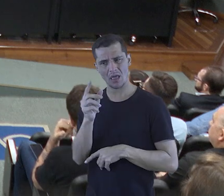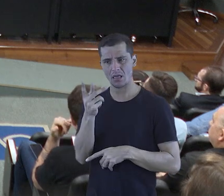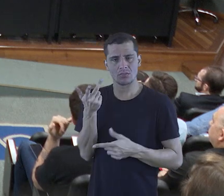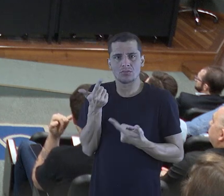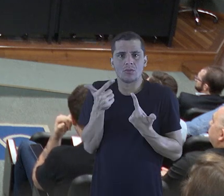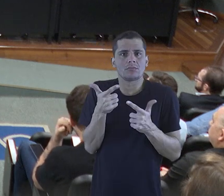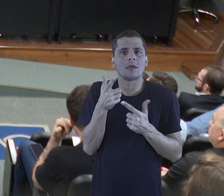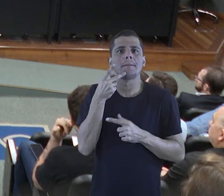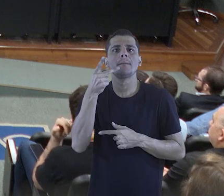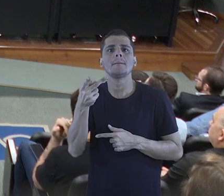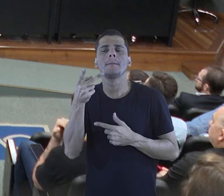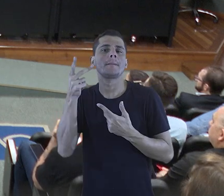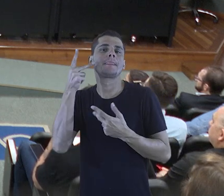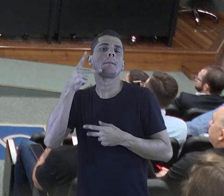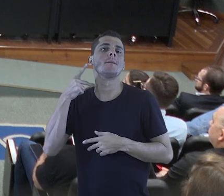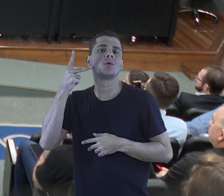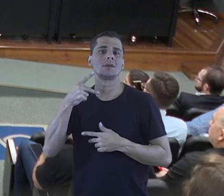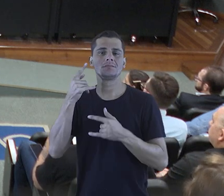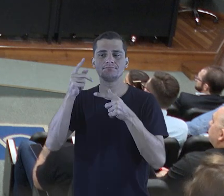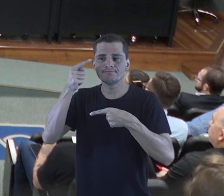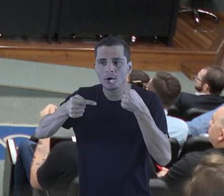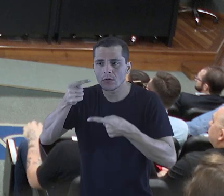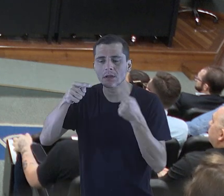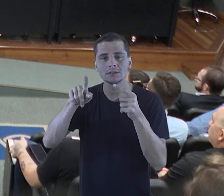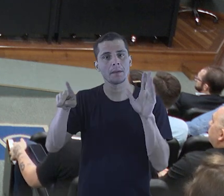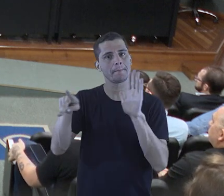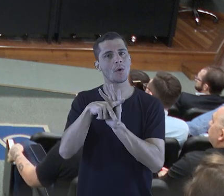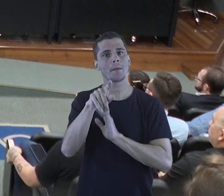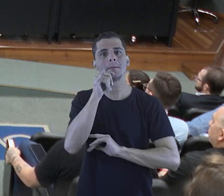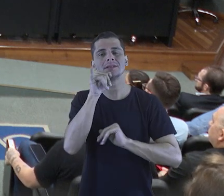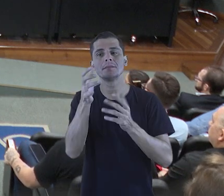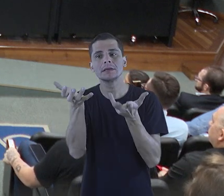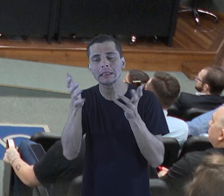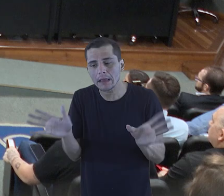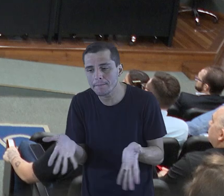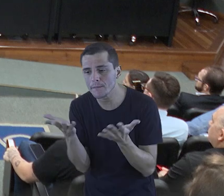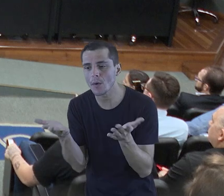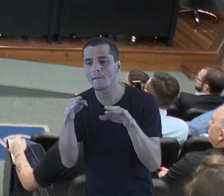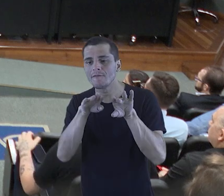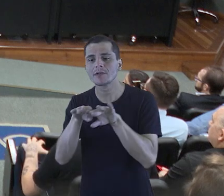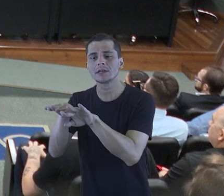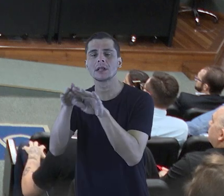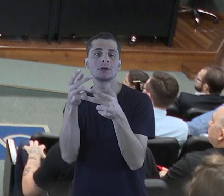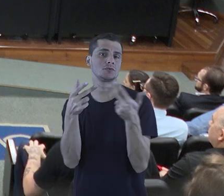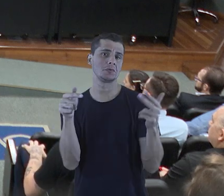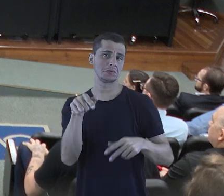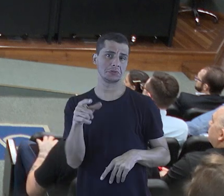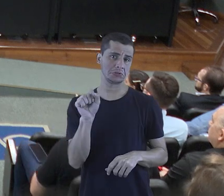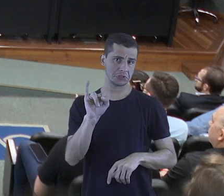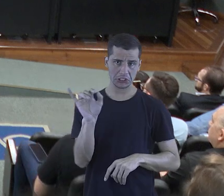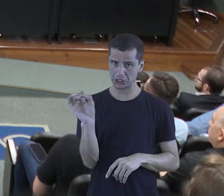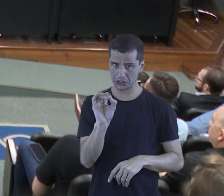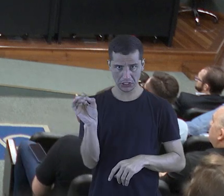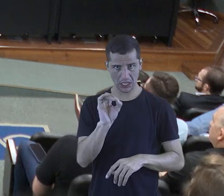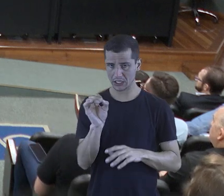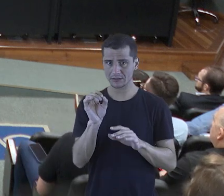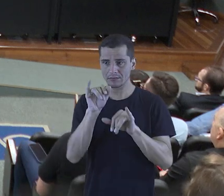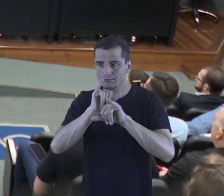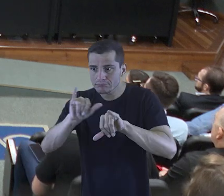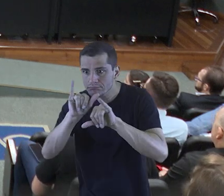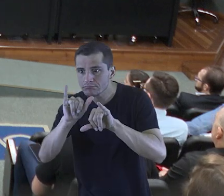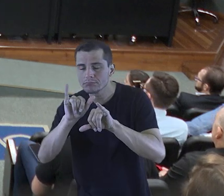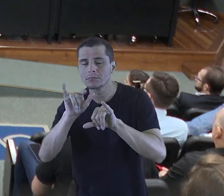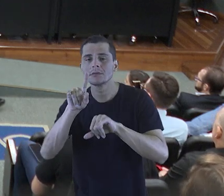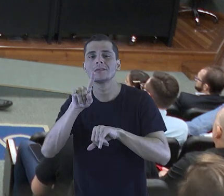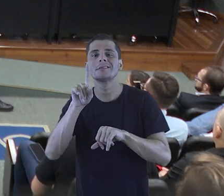seja para restringir, se não tem uma política de diversidade instituída, para a promoção da equidade, igualdade, etc e tal?